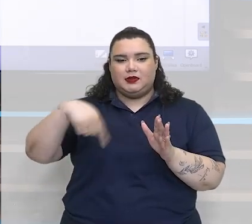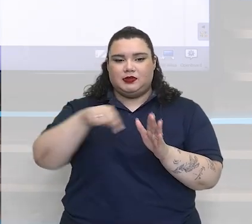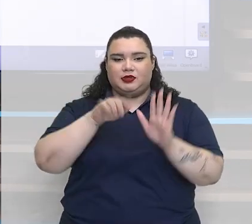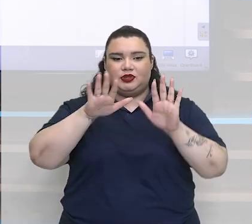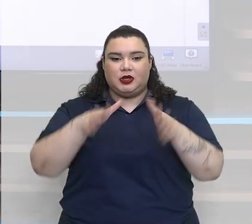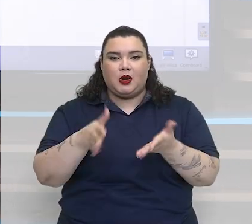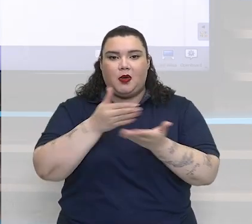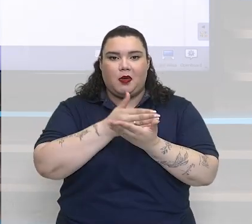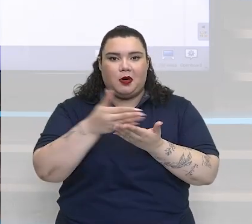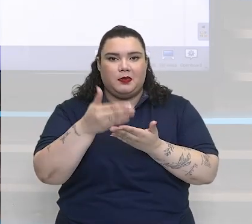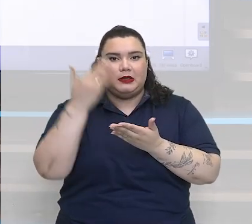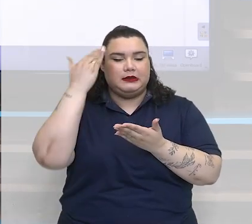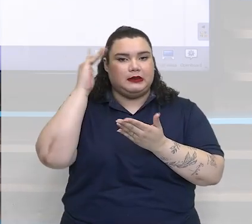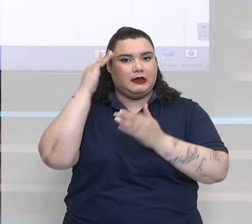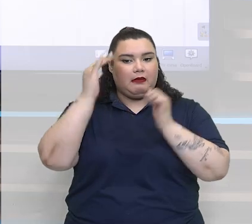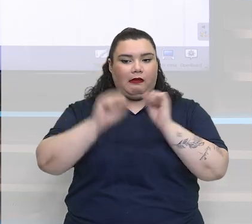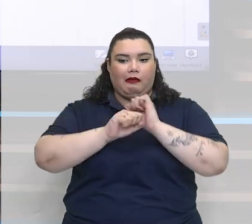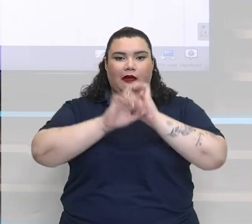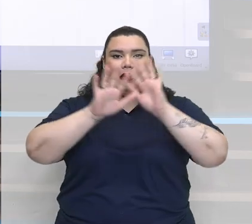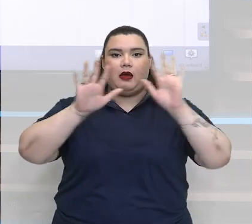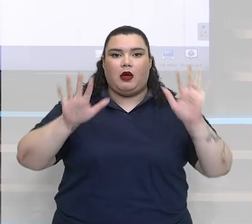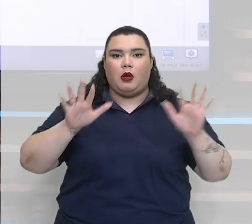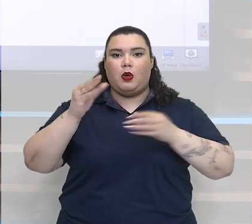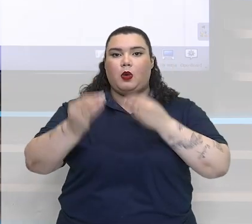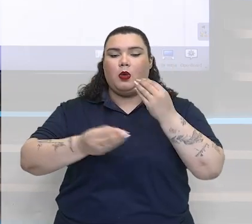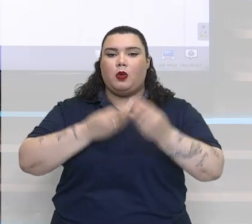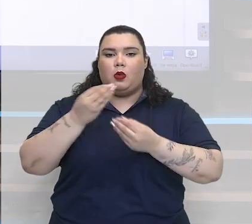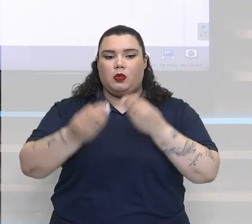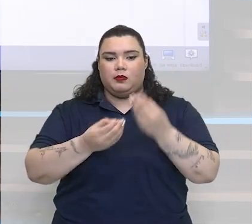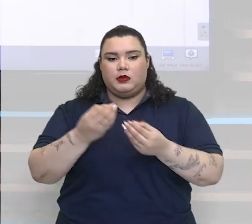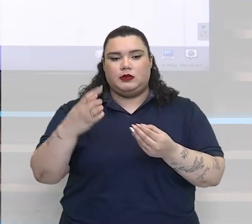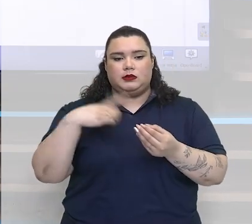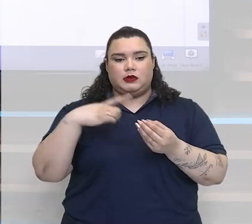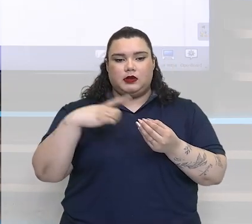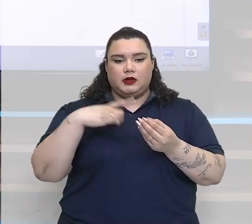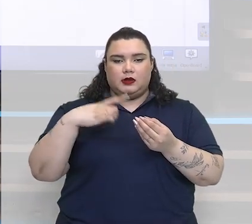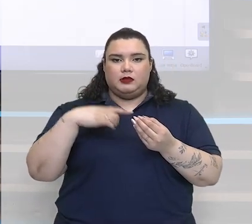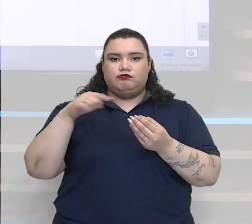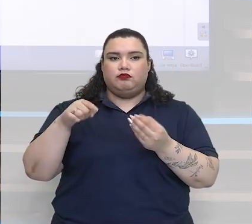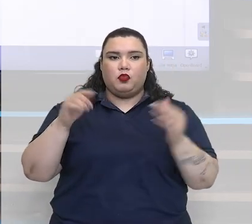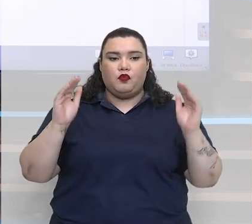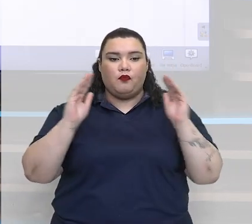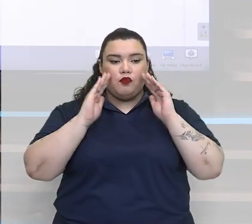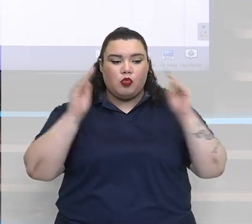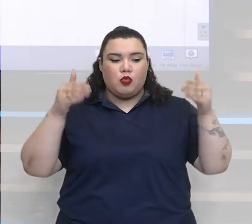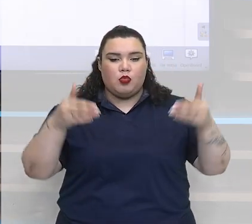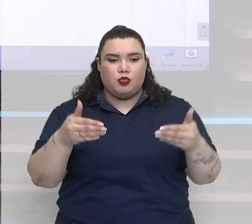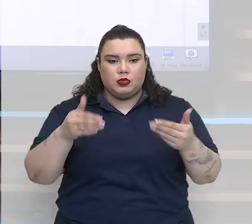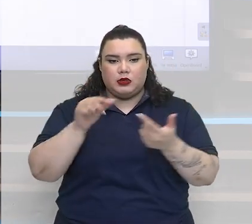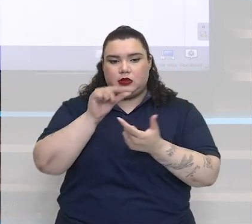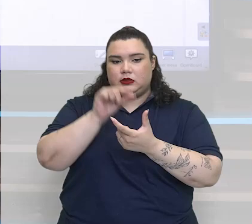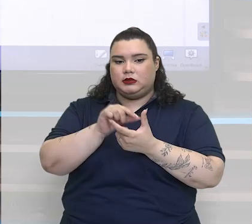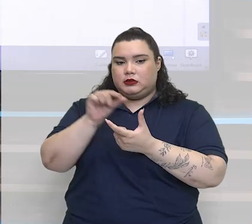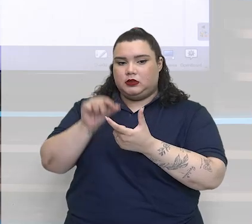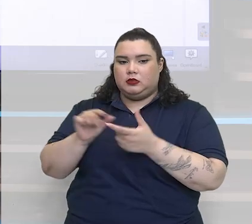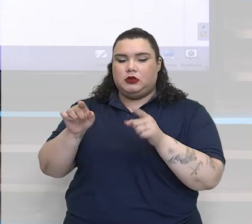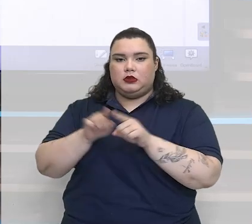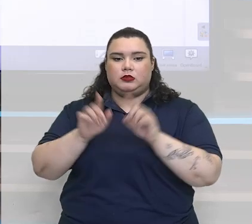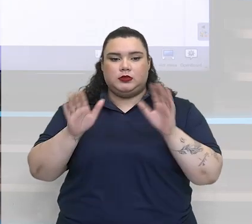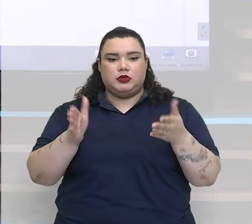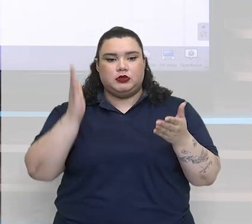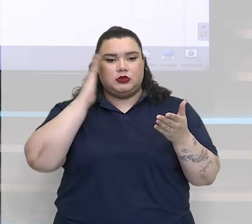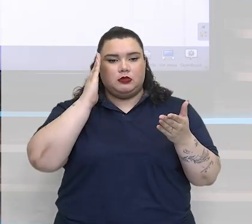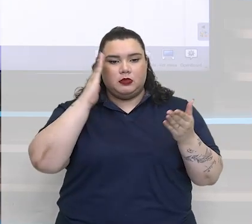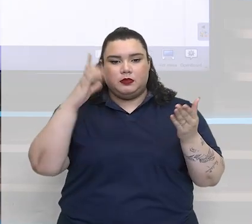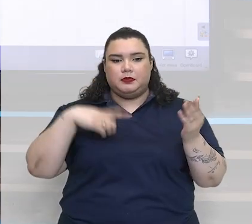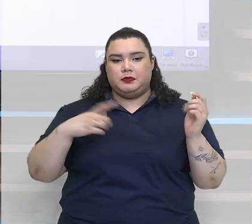está começando a entender como é que se dá essa ênfase nas sílabas, e você já sabe, você já